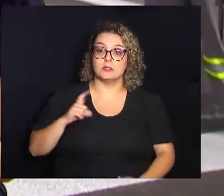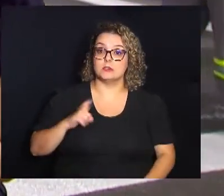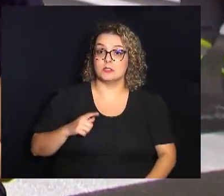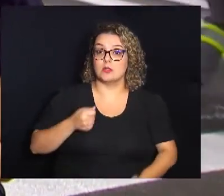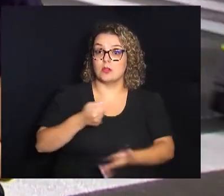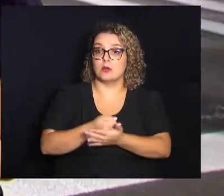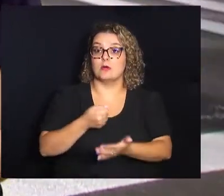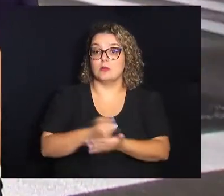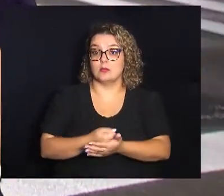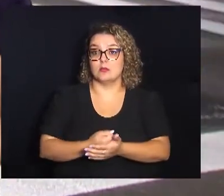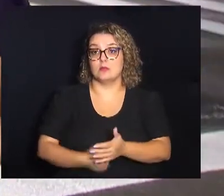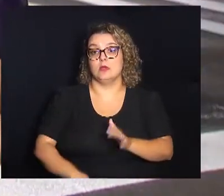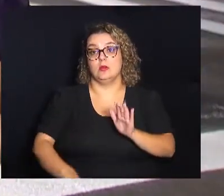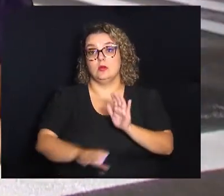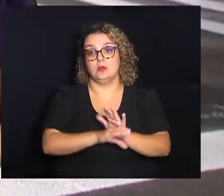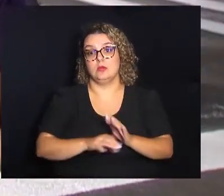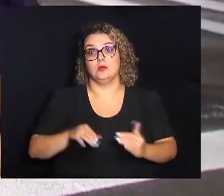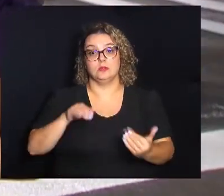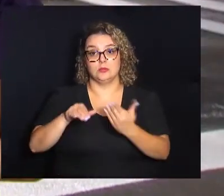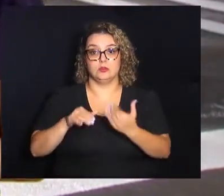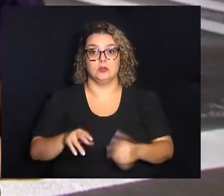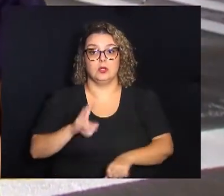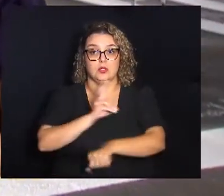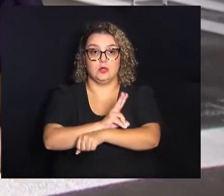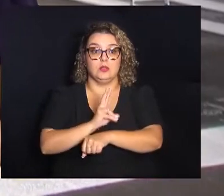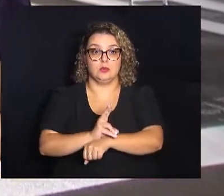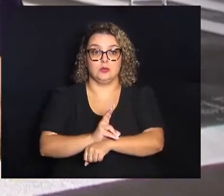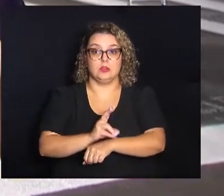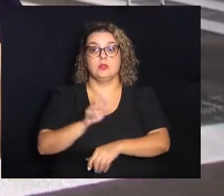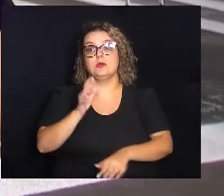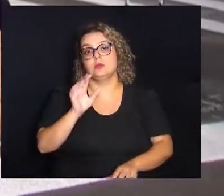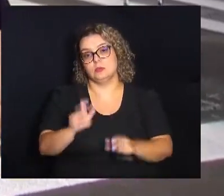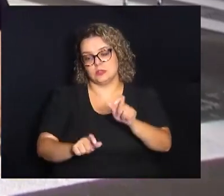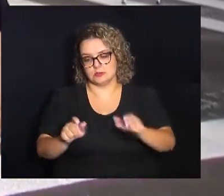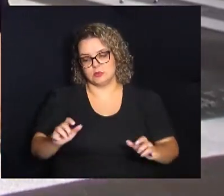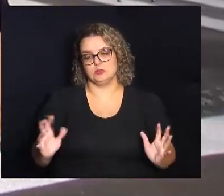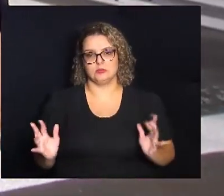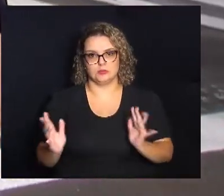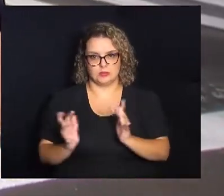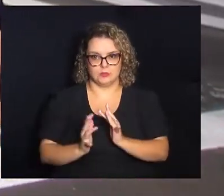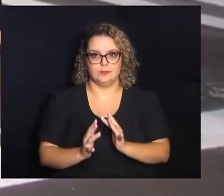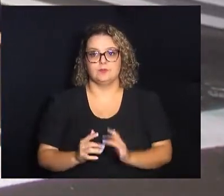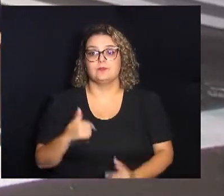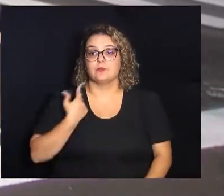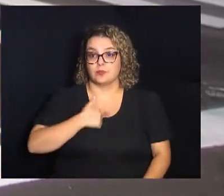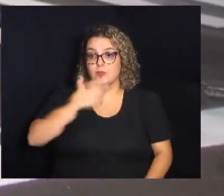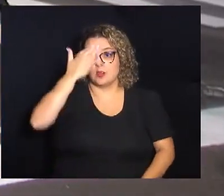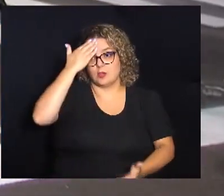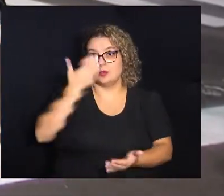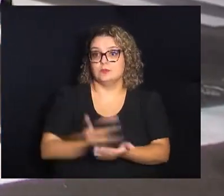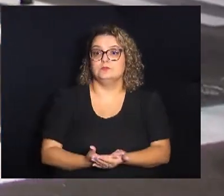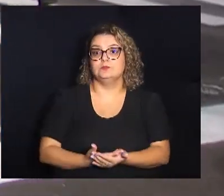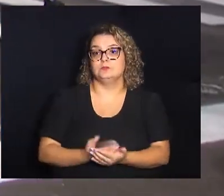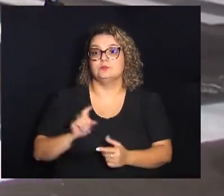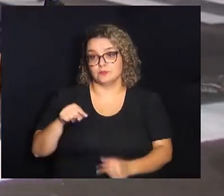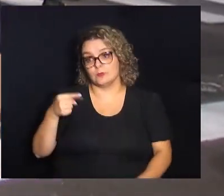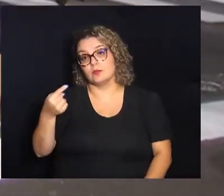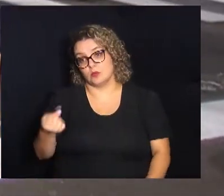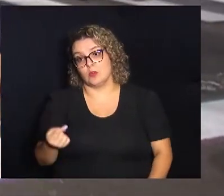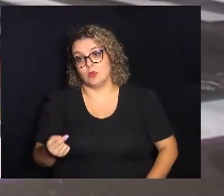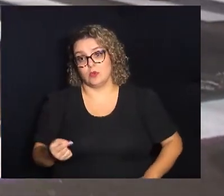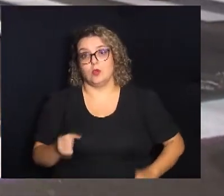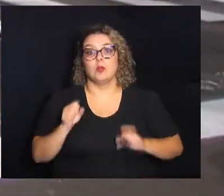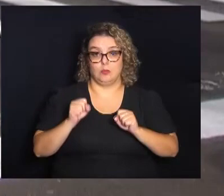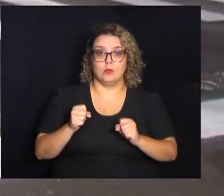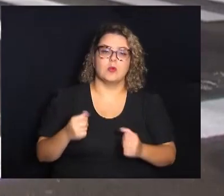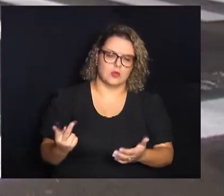obrigação pelo Código de Trânsito cuidar da proteção do pedestre, né? Então a gente acredita que, eventualmente, a gente pode errar